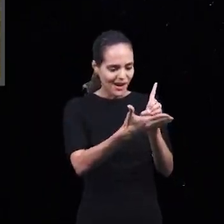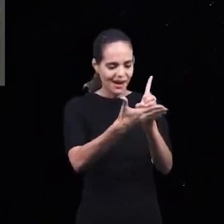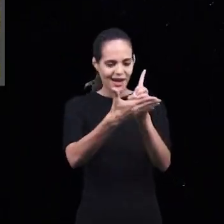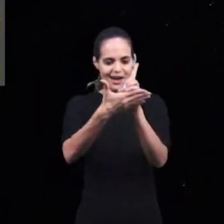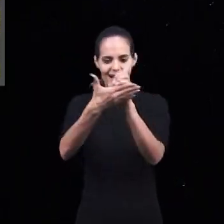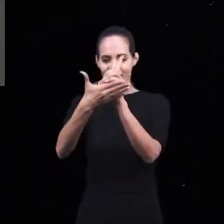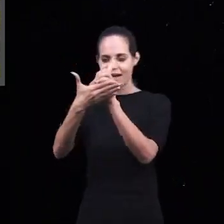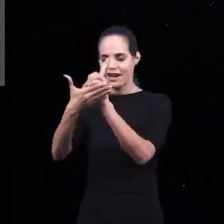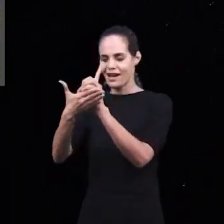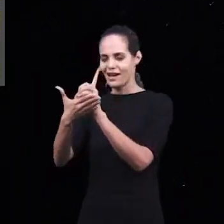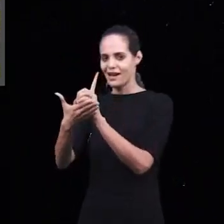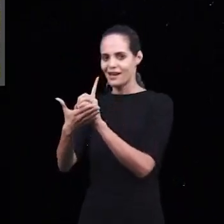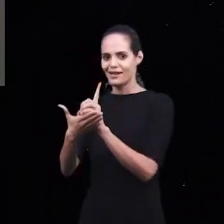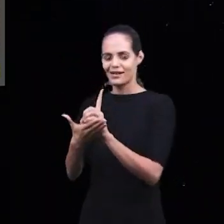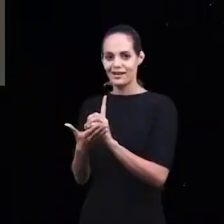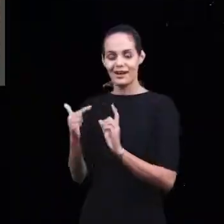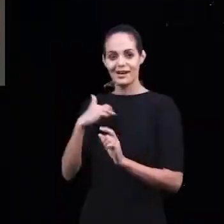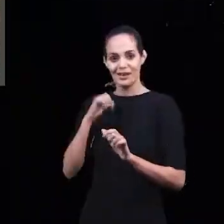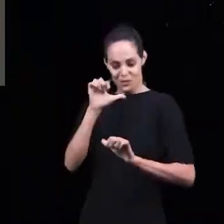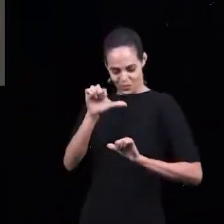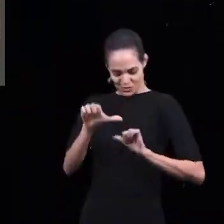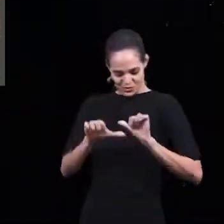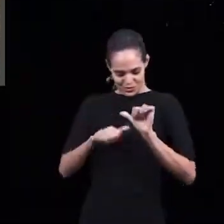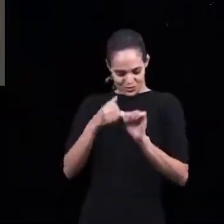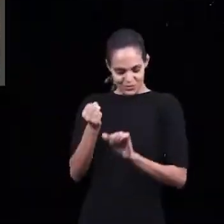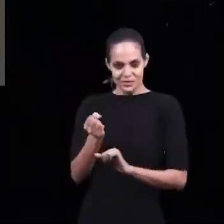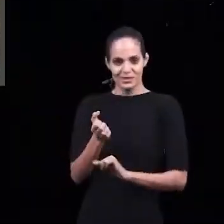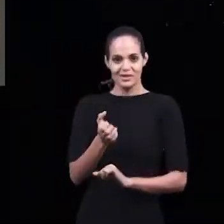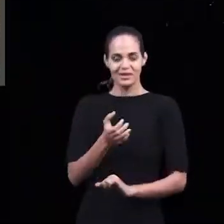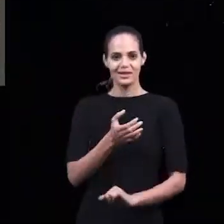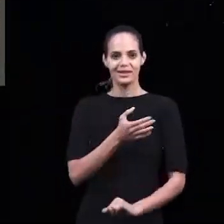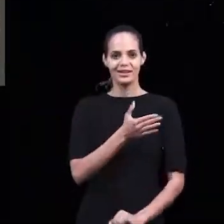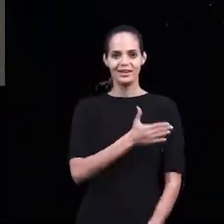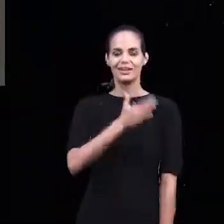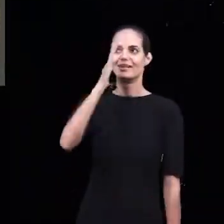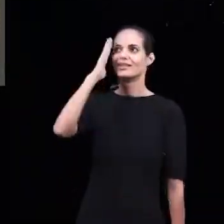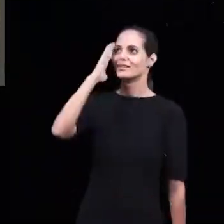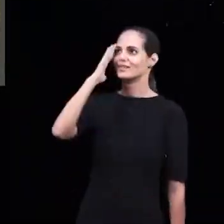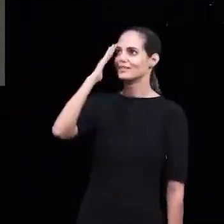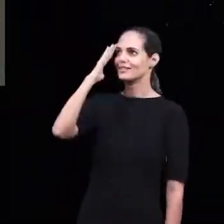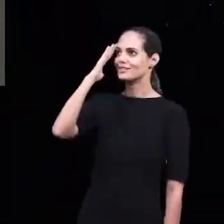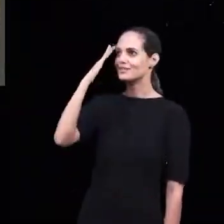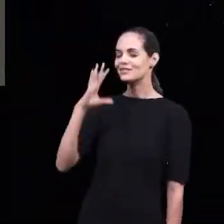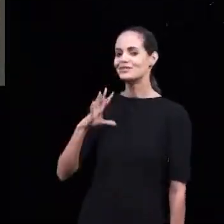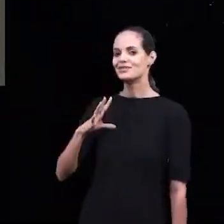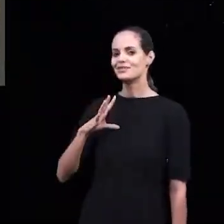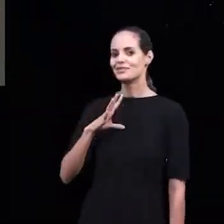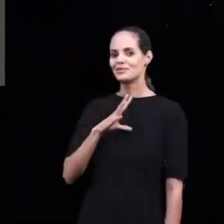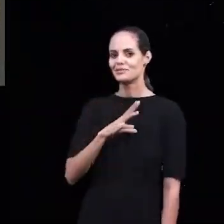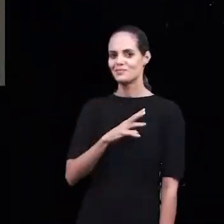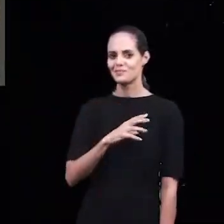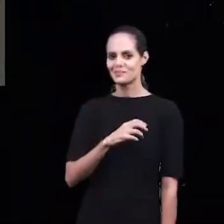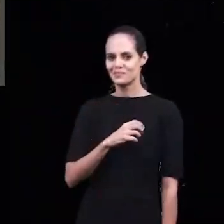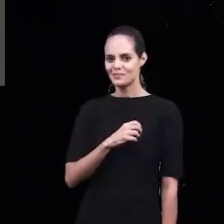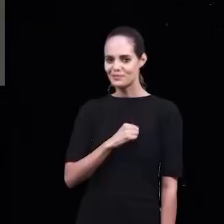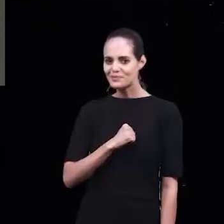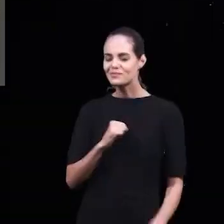Jesus. Nasci de novo pra entender o amor